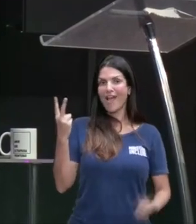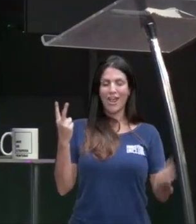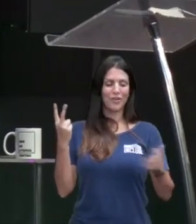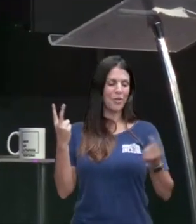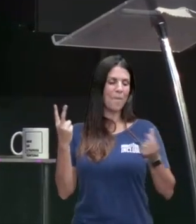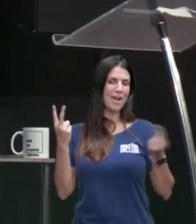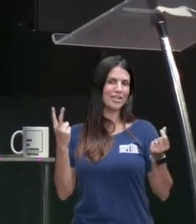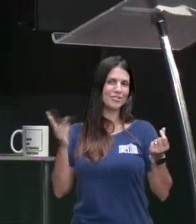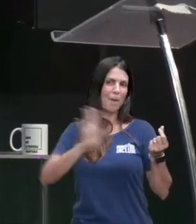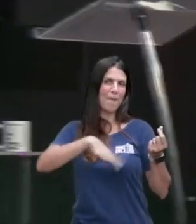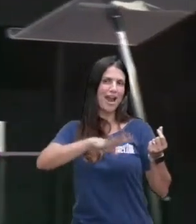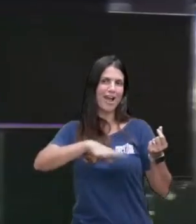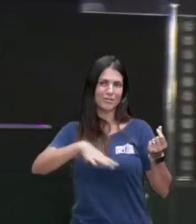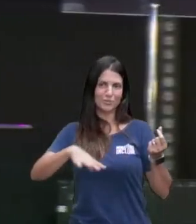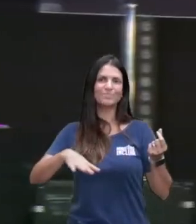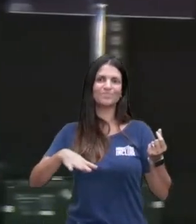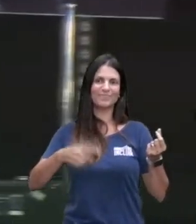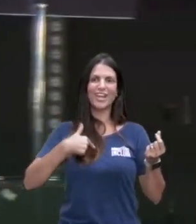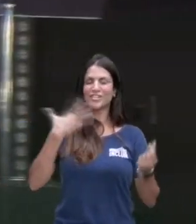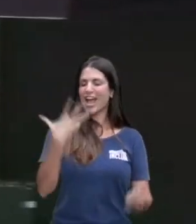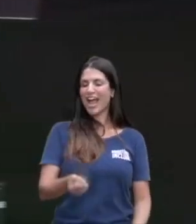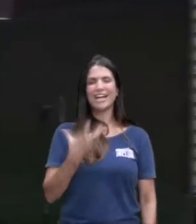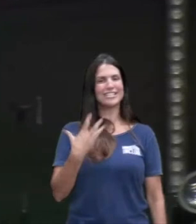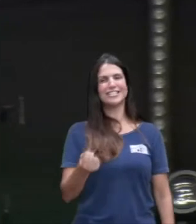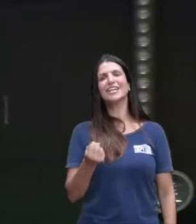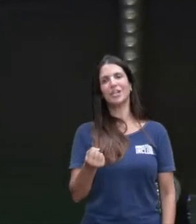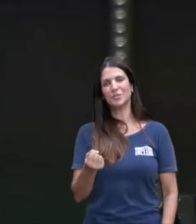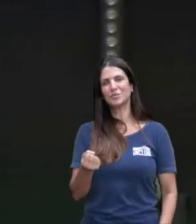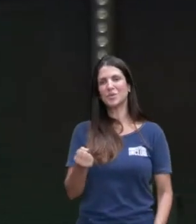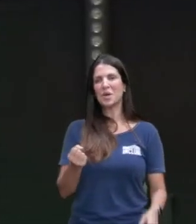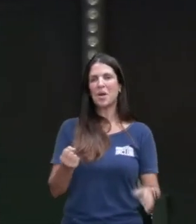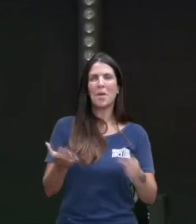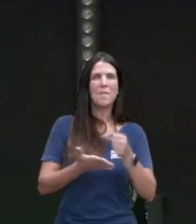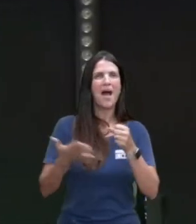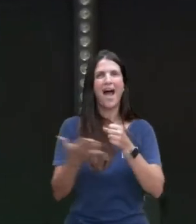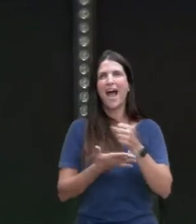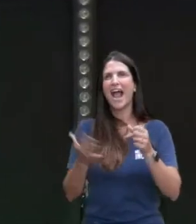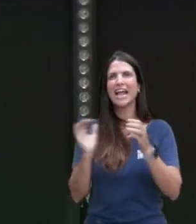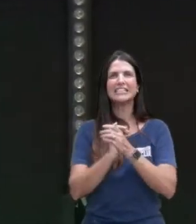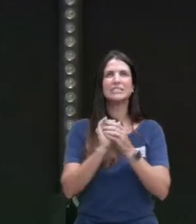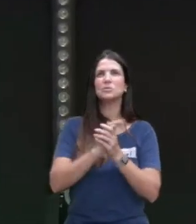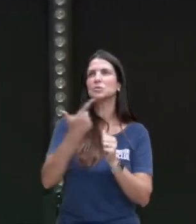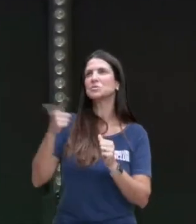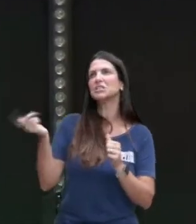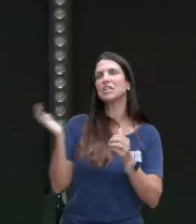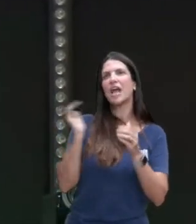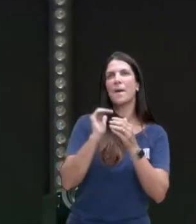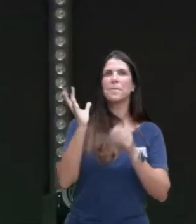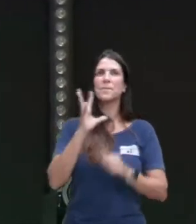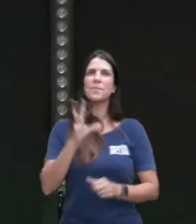eu já aceito uma condição de vida eu já aceito um nível de casamento em que não tem amor não tem